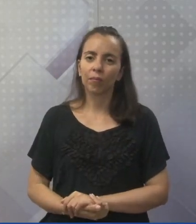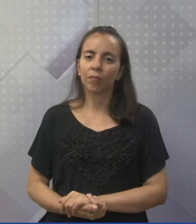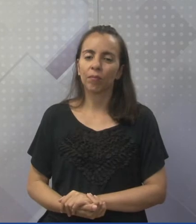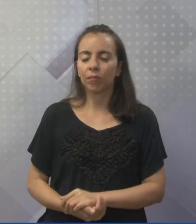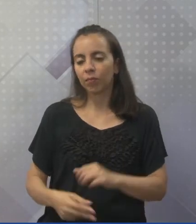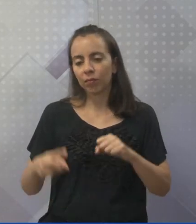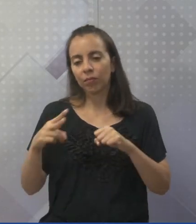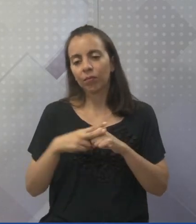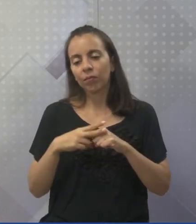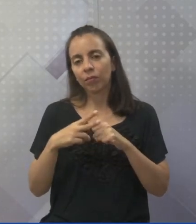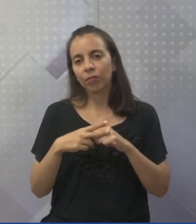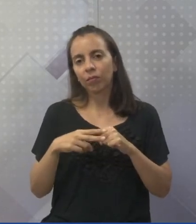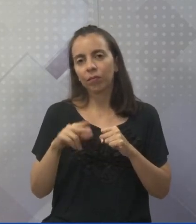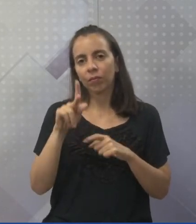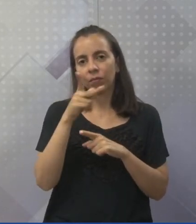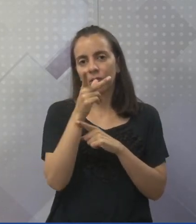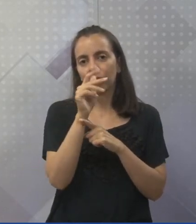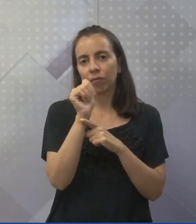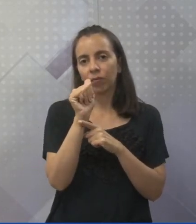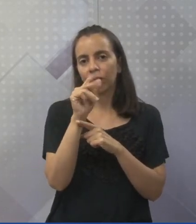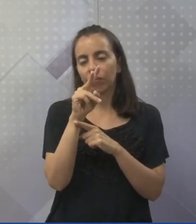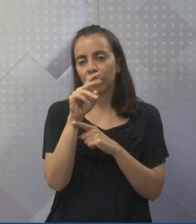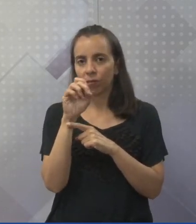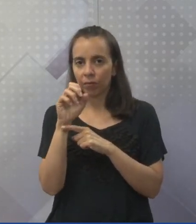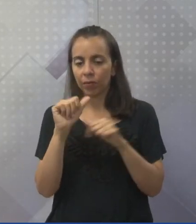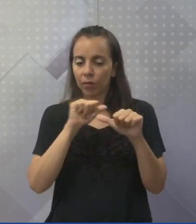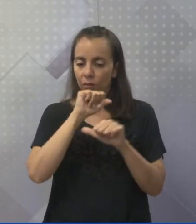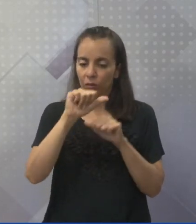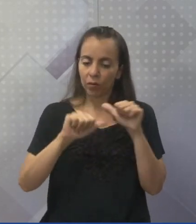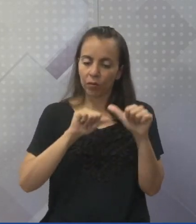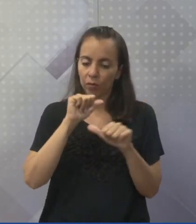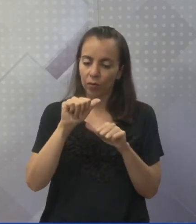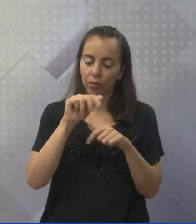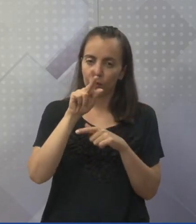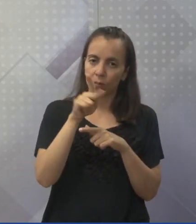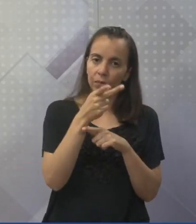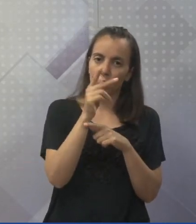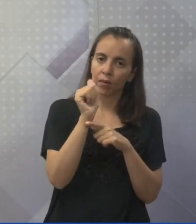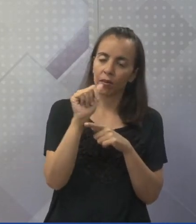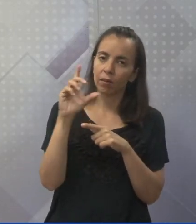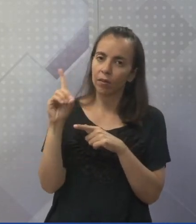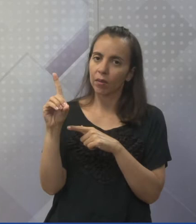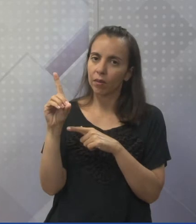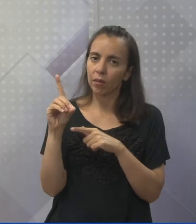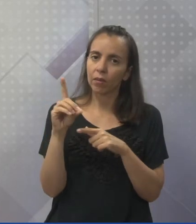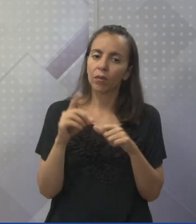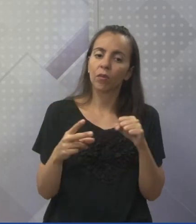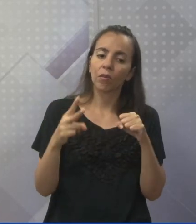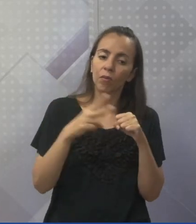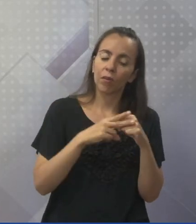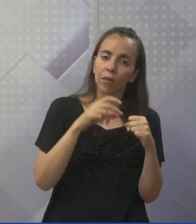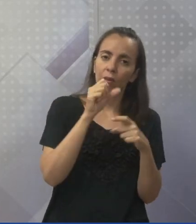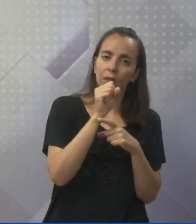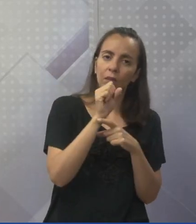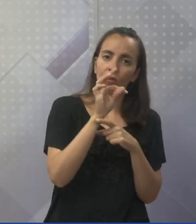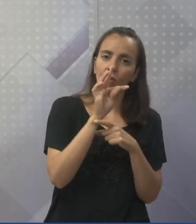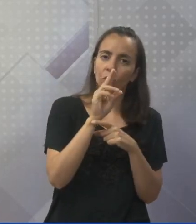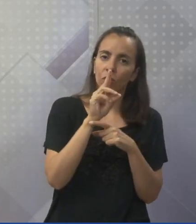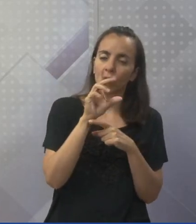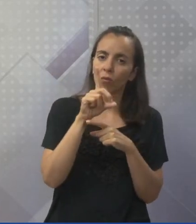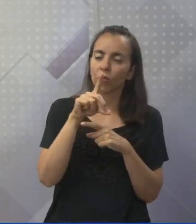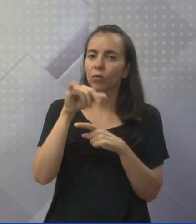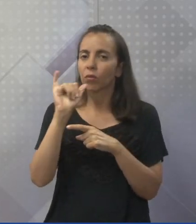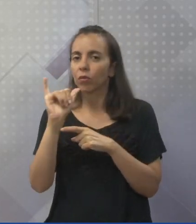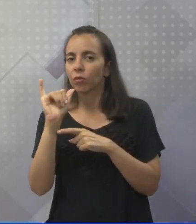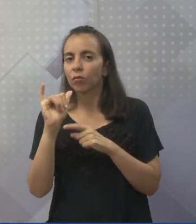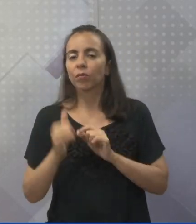o verbo have vai se transformar em had, certo? Que é seu passado. E o verbo study vai ser associado com would. Então, fica